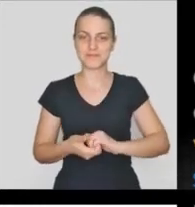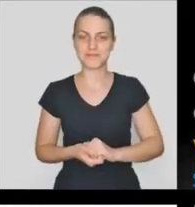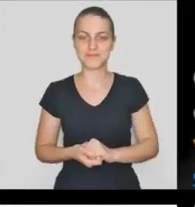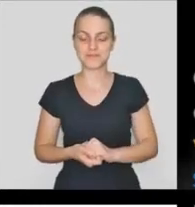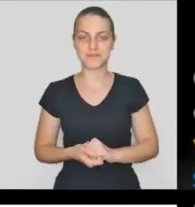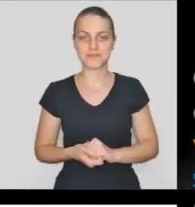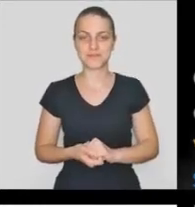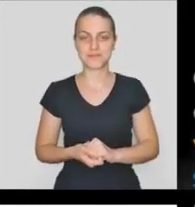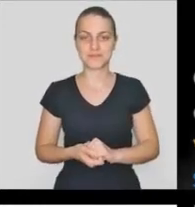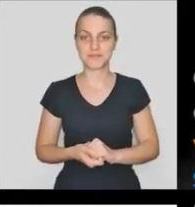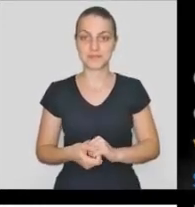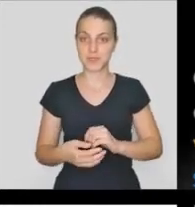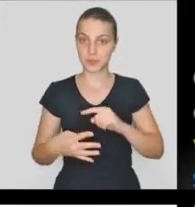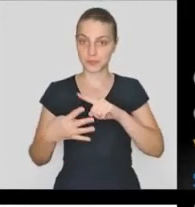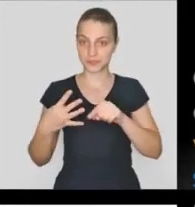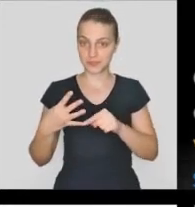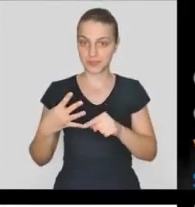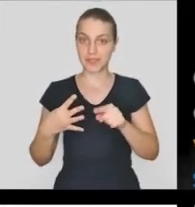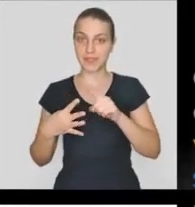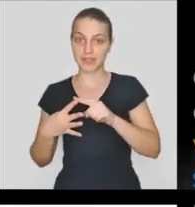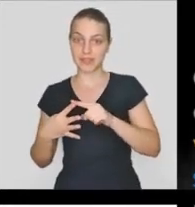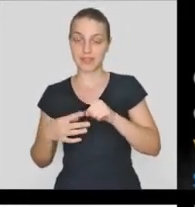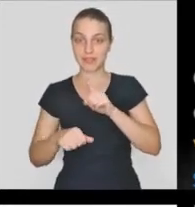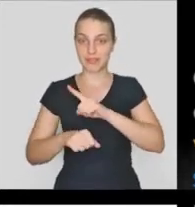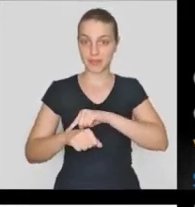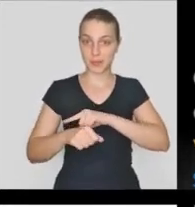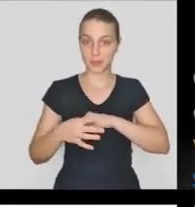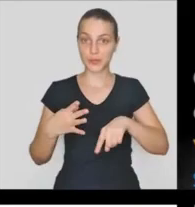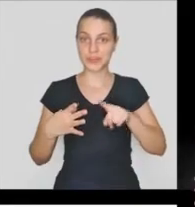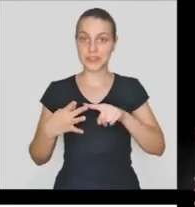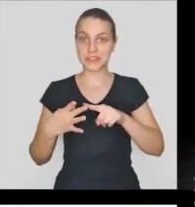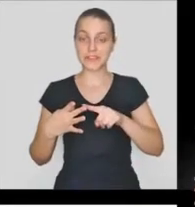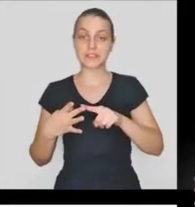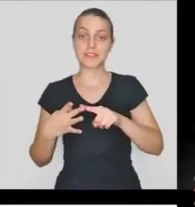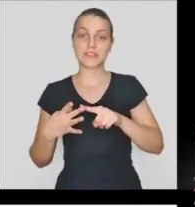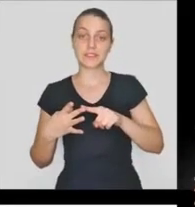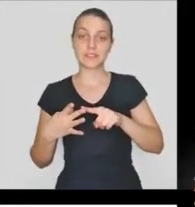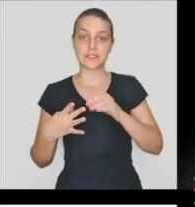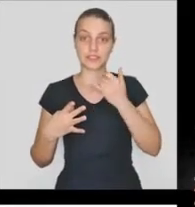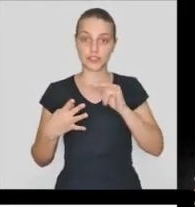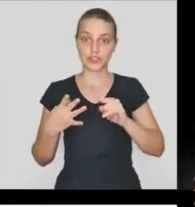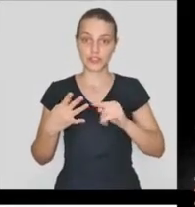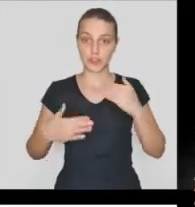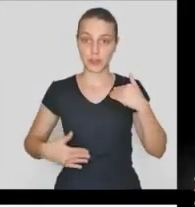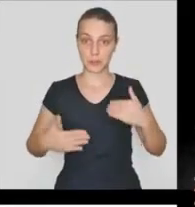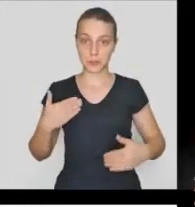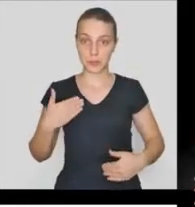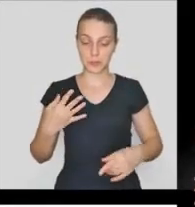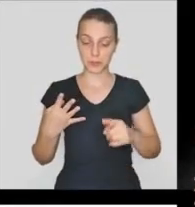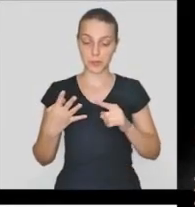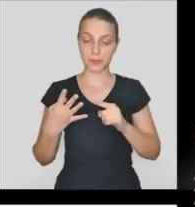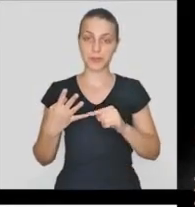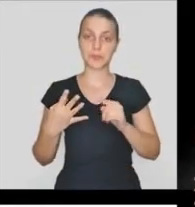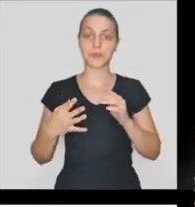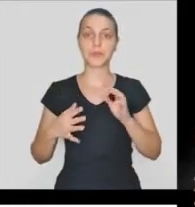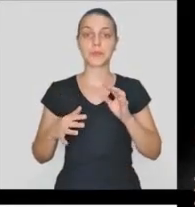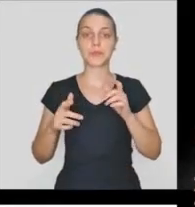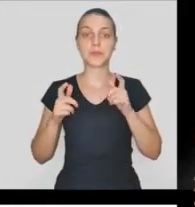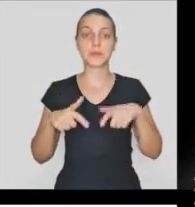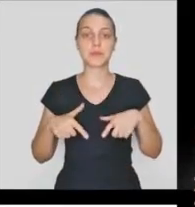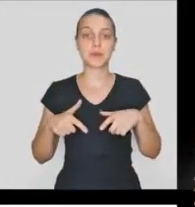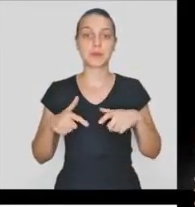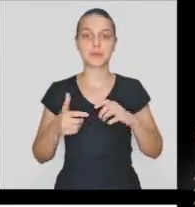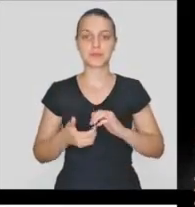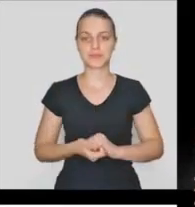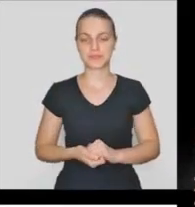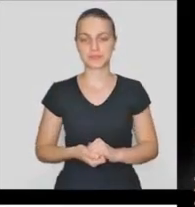que nós já conhecemos então: tempo, energia, corpo e espaço. Uma série de pesquisas